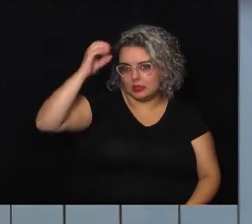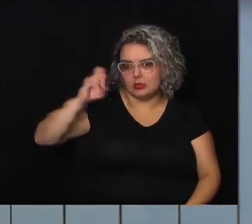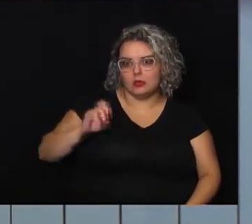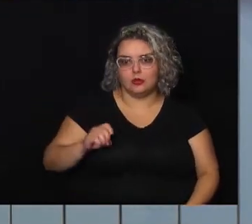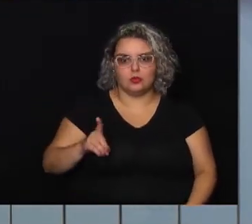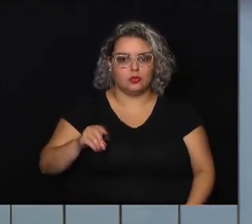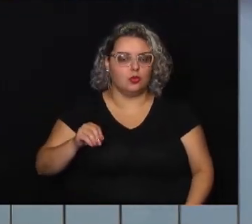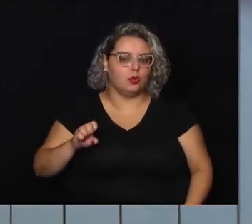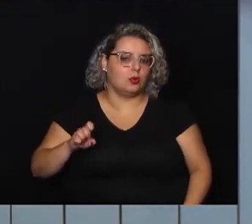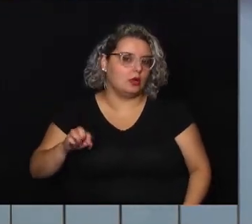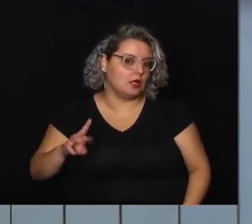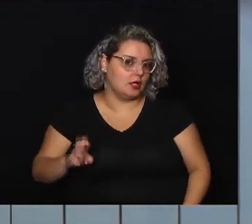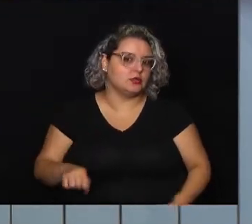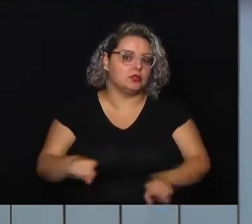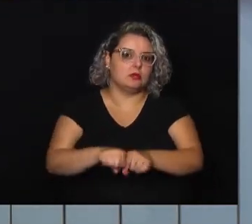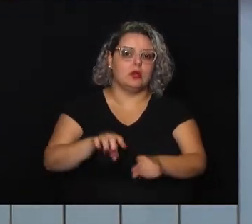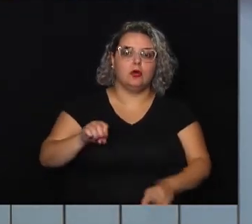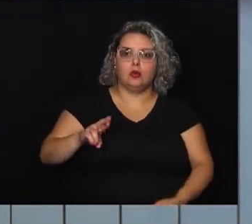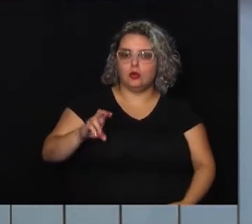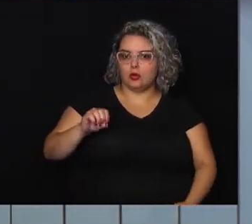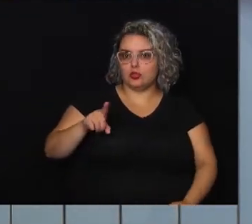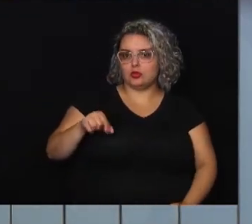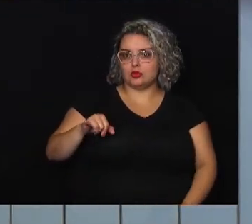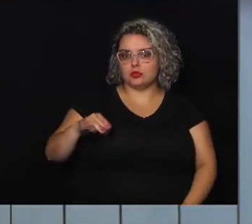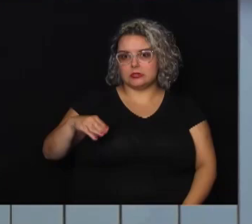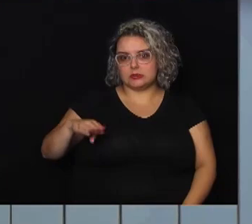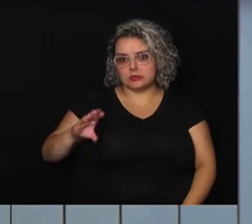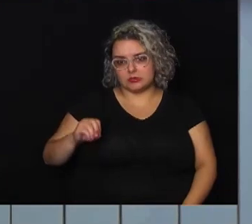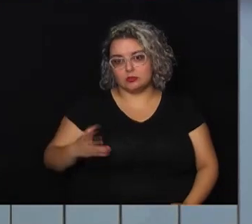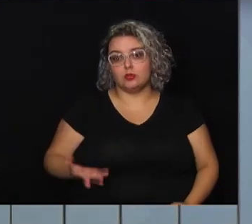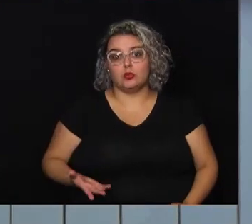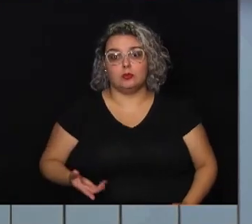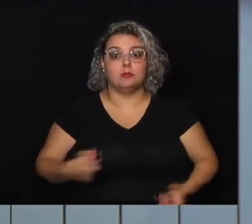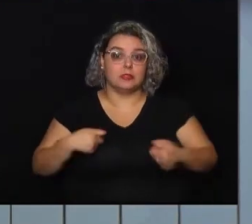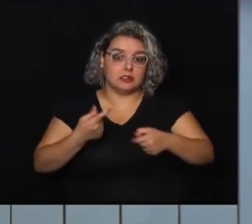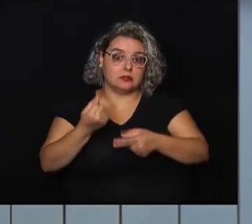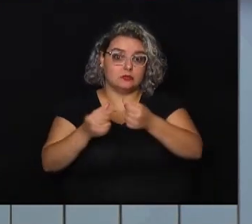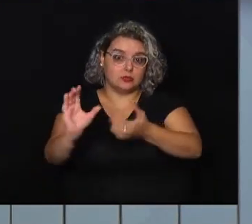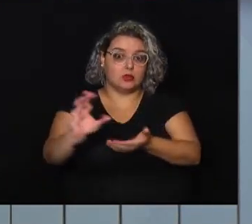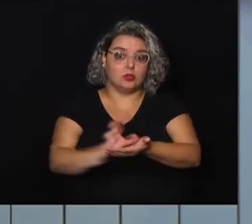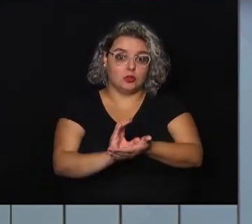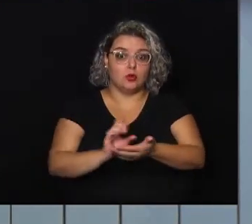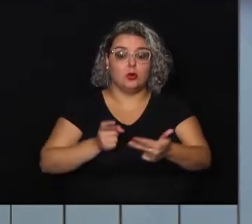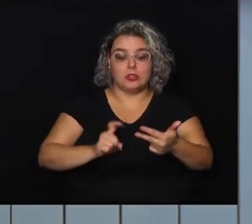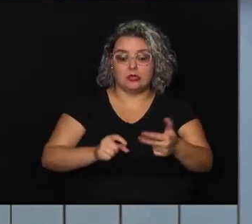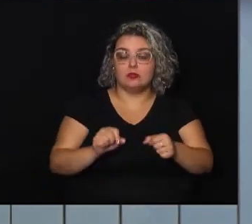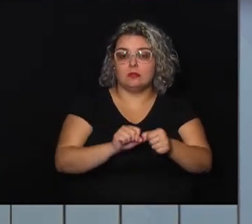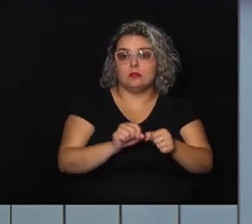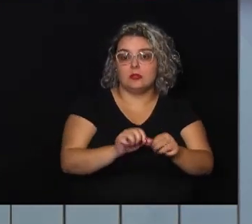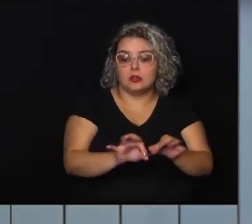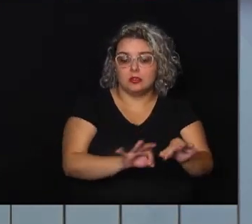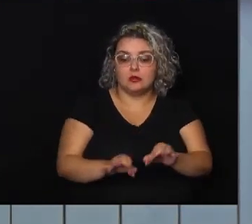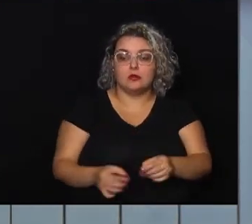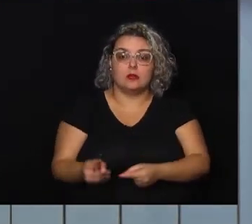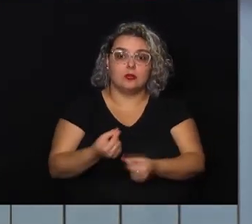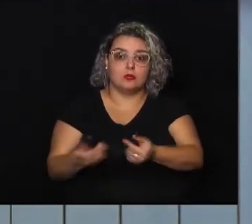Maia, e que depende, obviamente, de recursos. Então, o Executivo fez o projeto, está buscando captar recursos junto ao